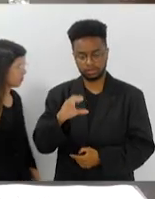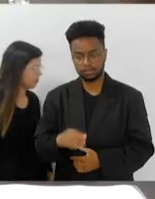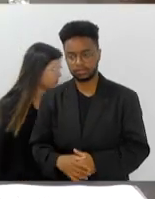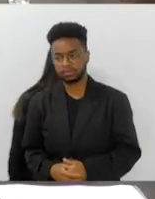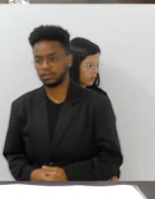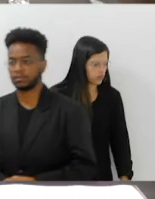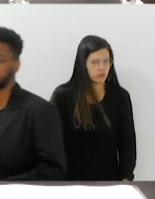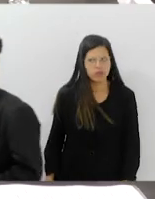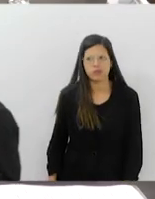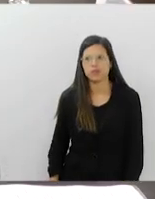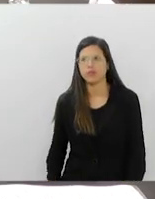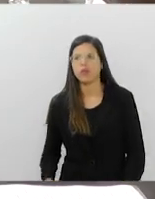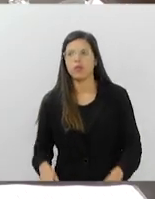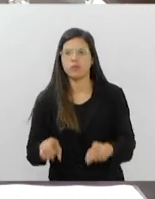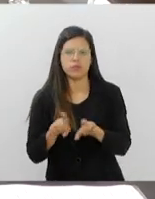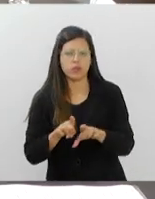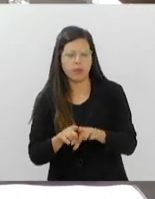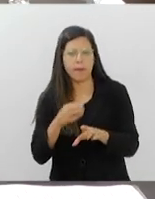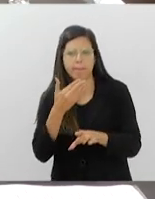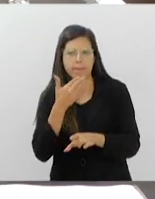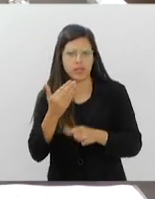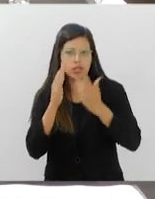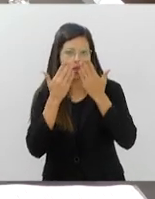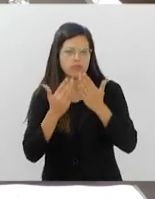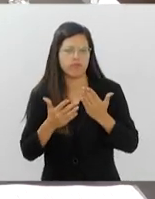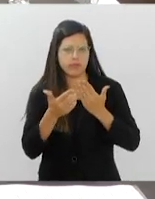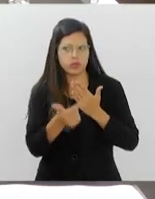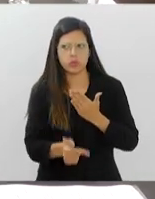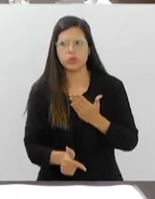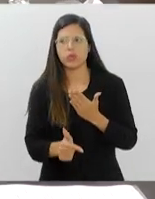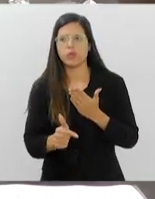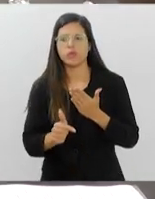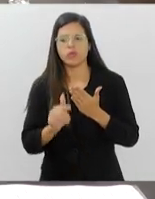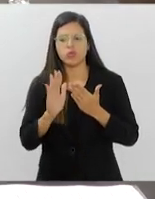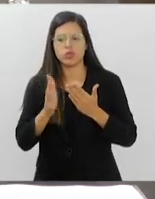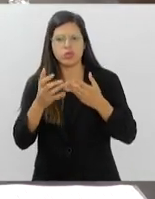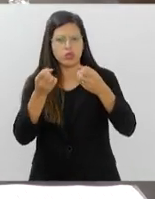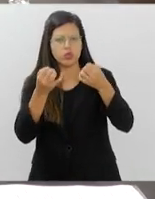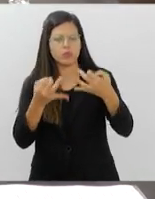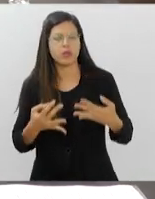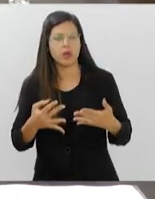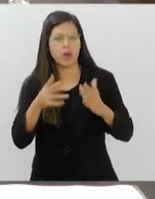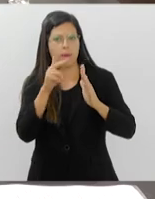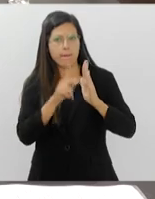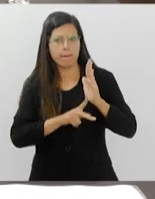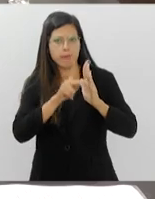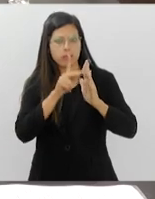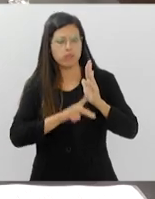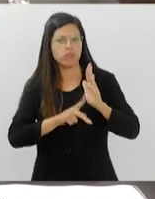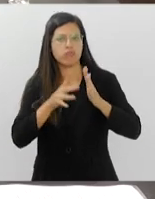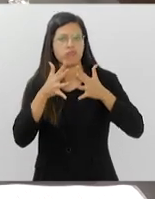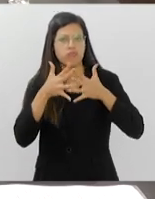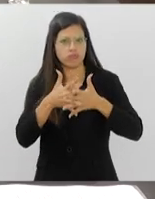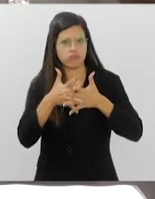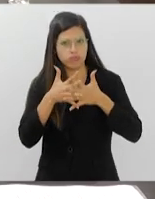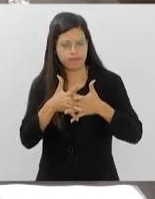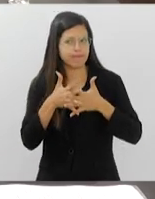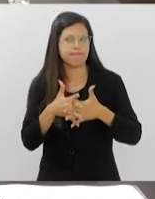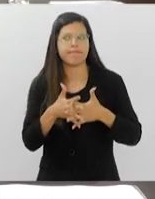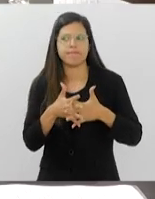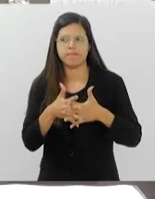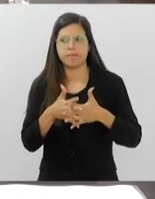eu também vou pedir vista desse e já justifico rapidamente. É um projeto de uma complexidade